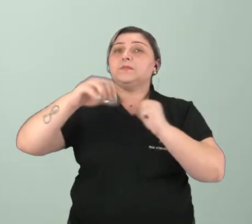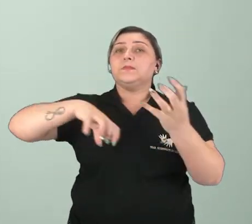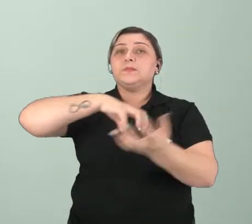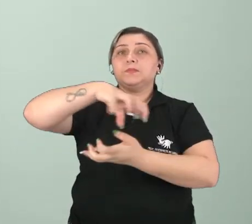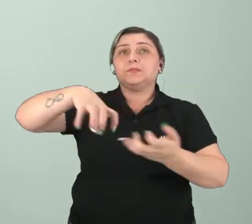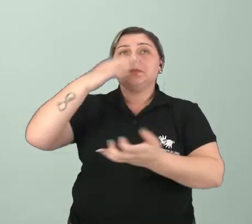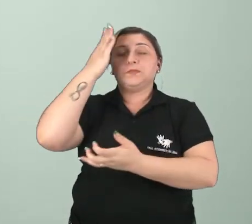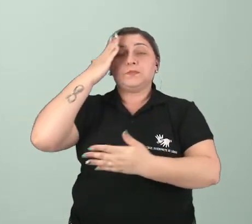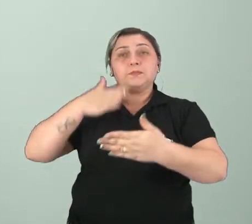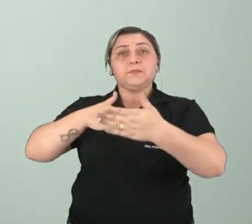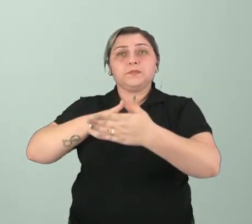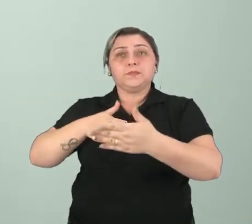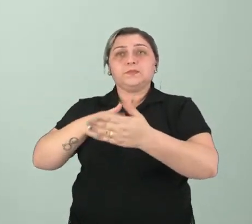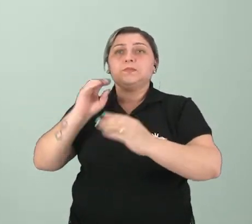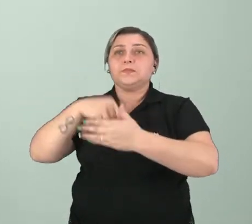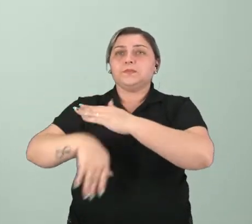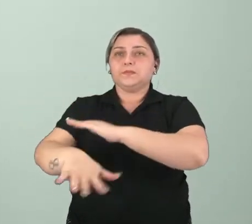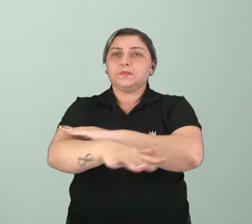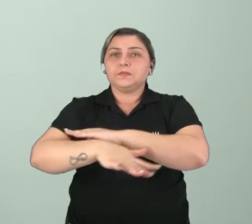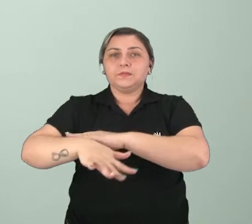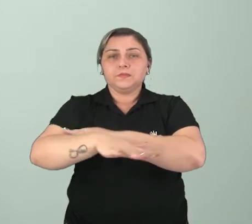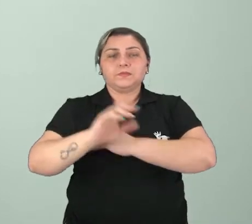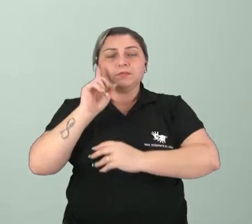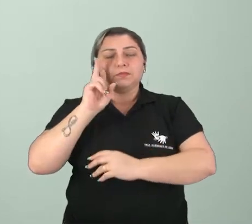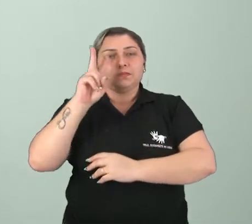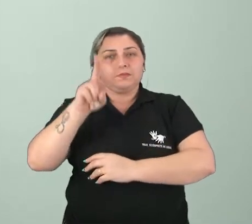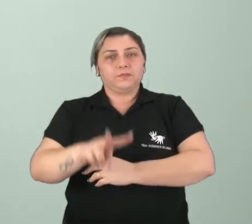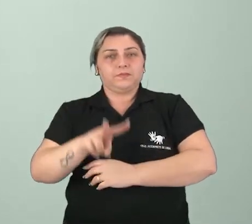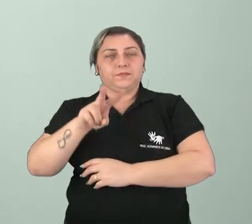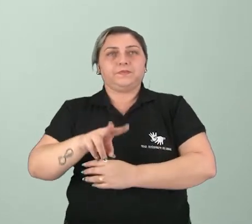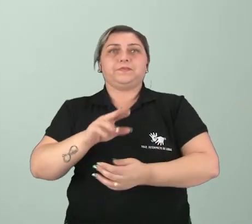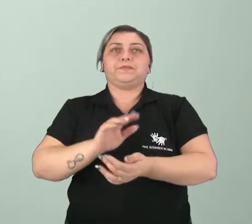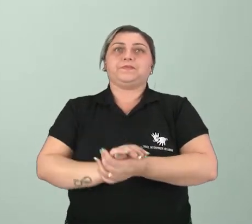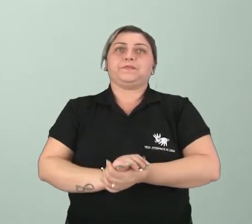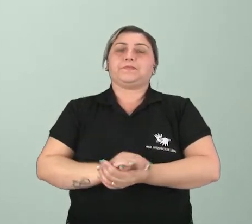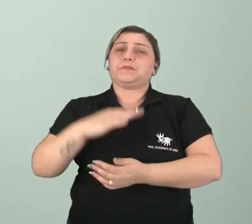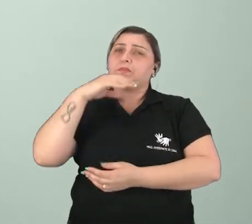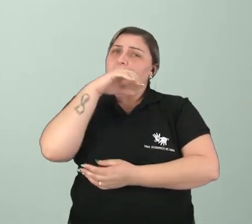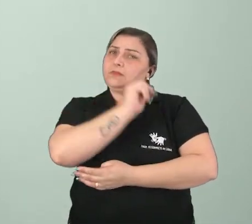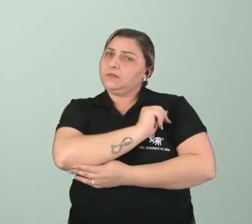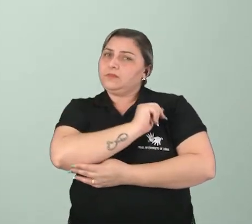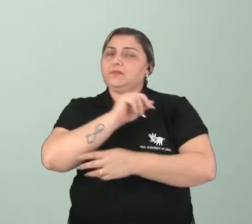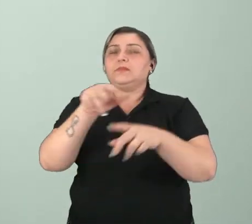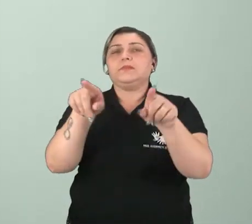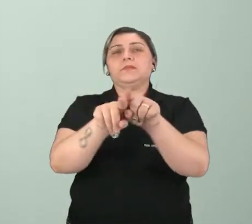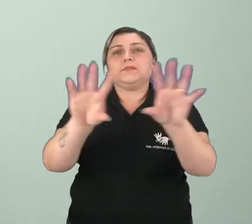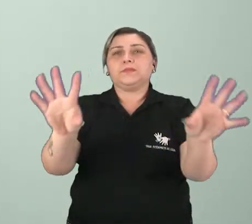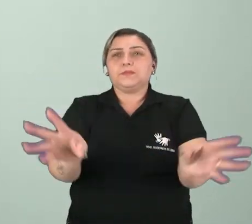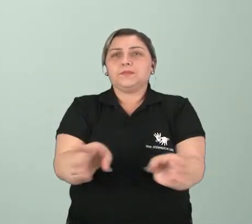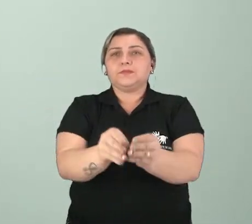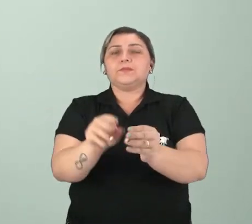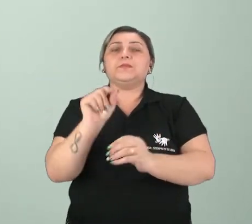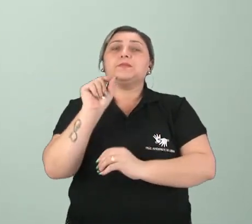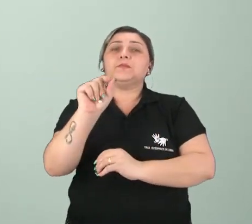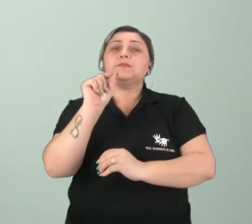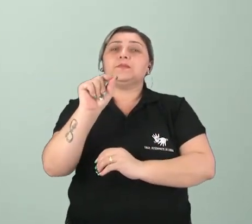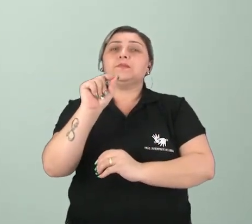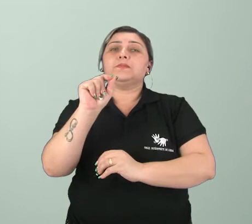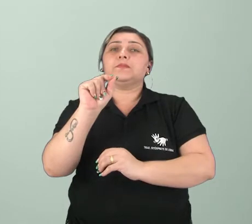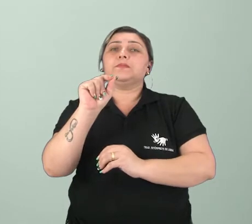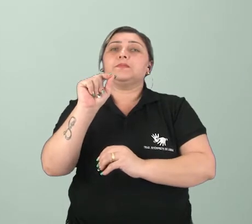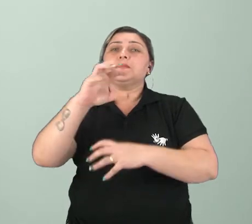entender os seus impactos na sociedade. Então, a gente vai ver de uma forma rápida e também resumida o que foi a